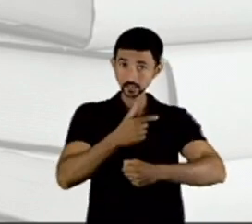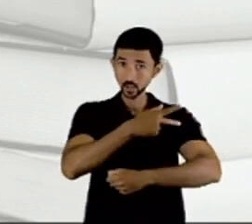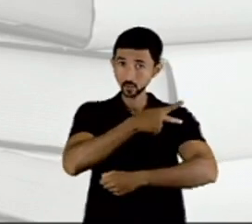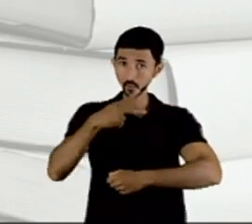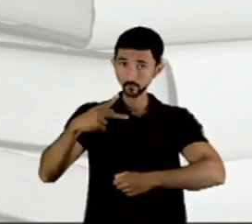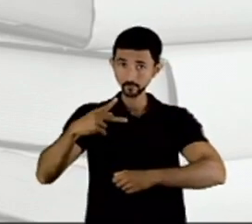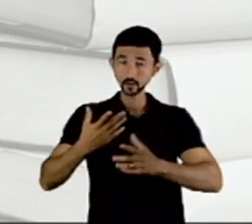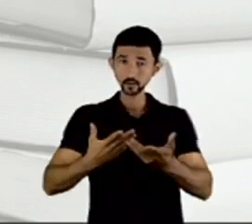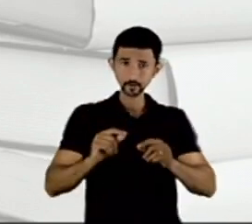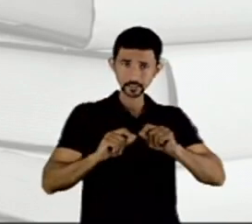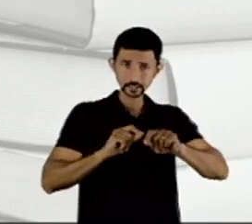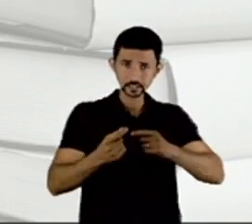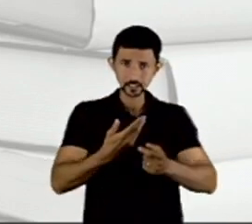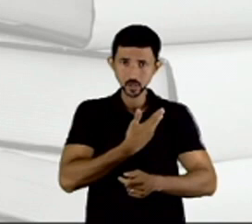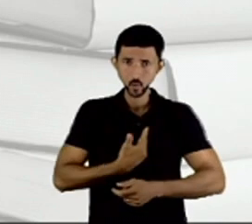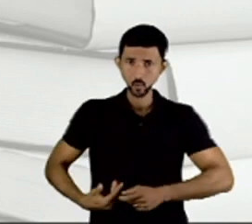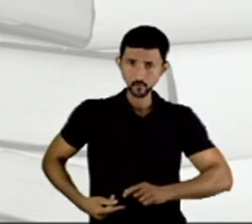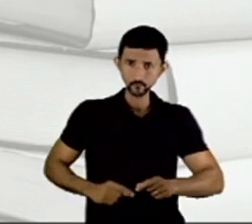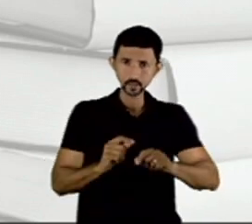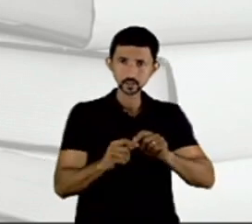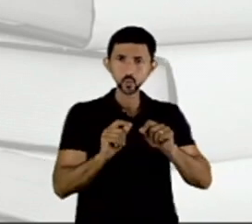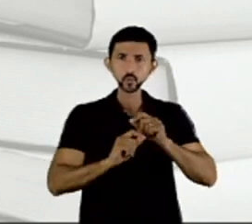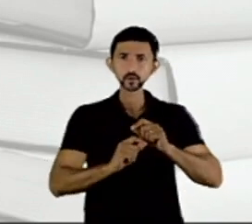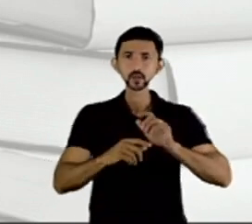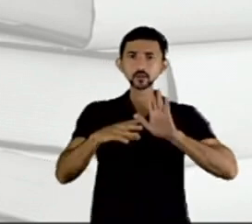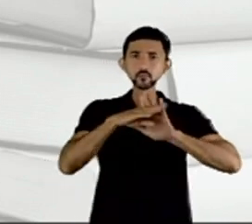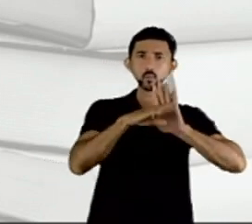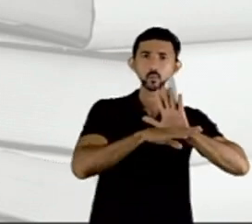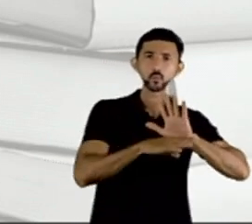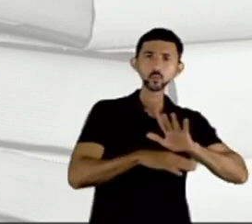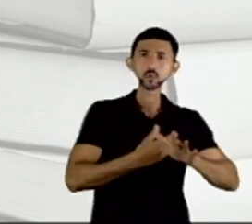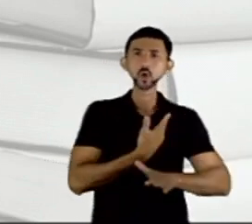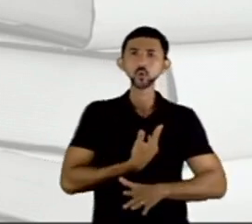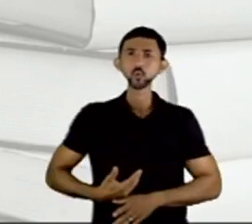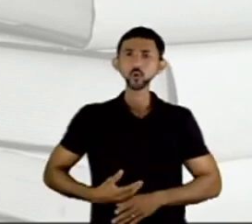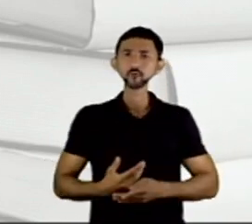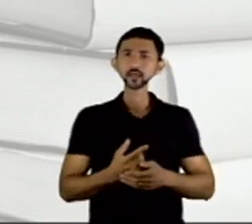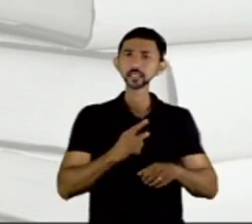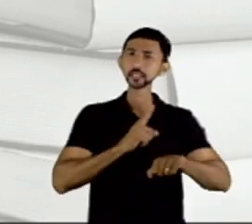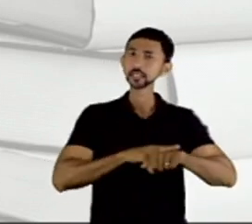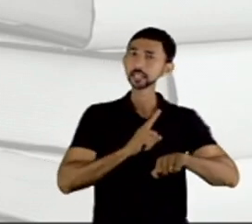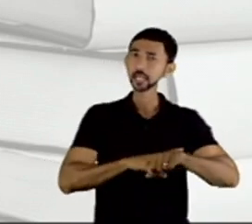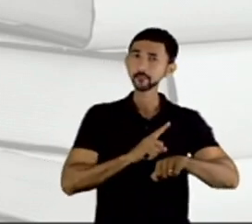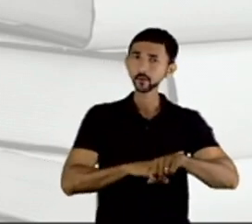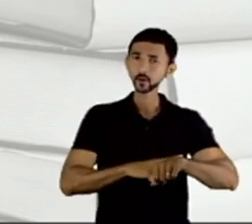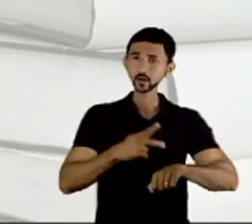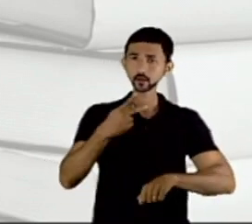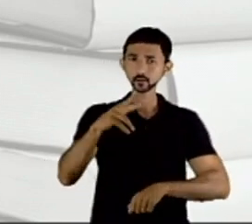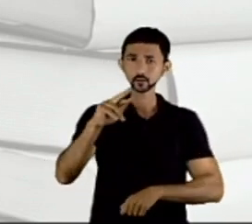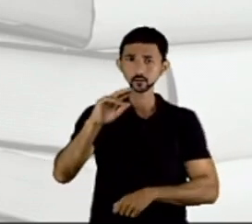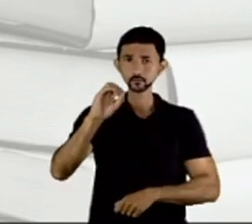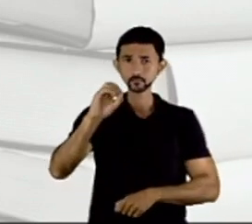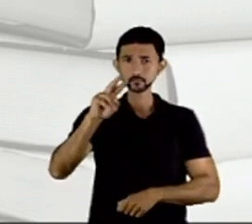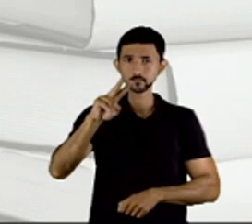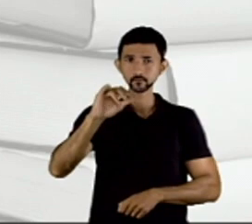governo, ele instalou o chamado governo provisório. Olha esse governo provisório,